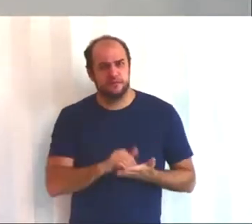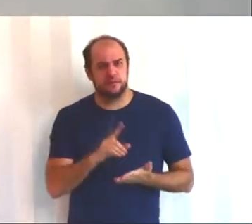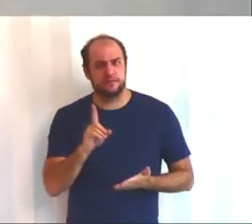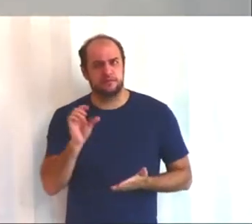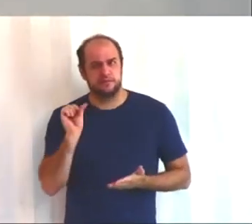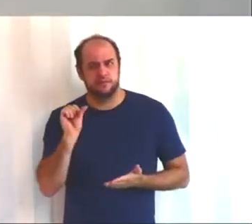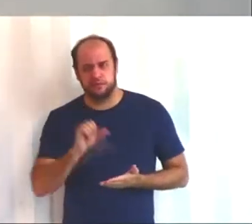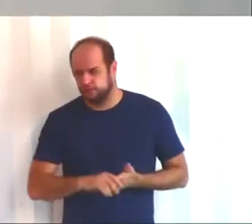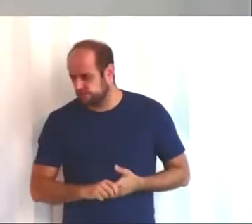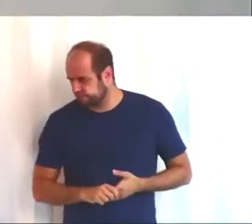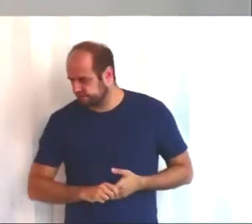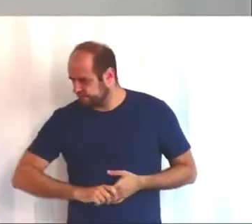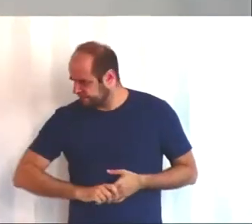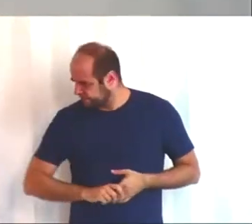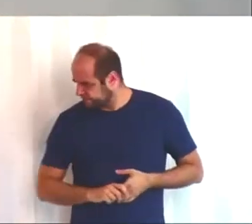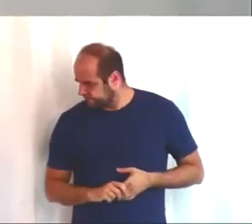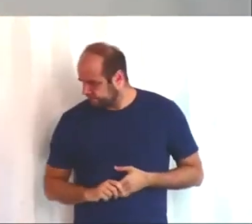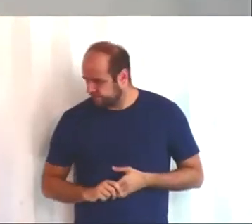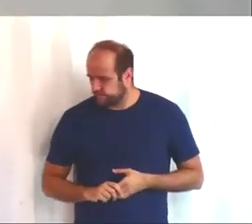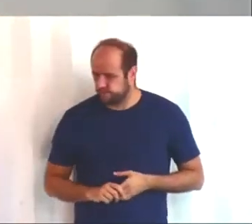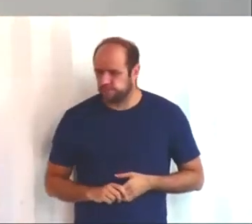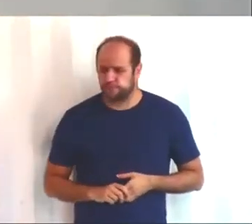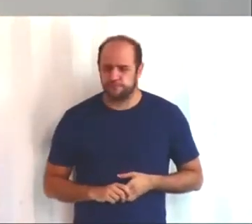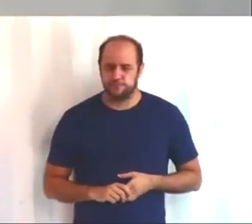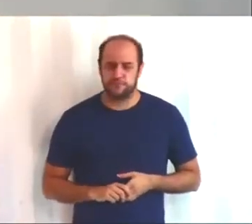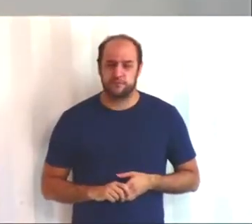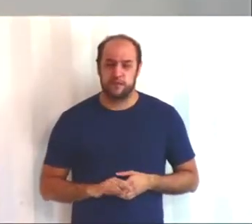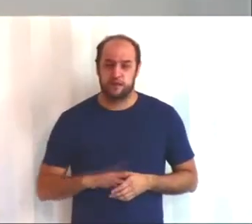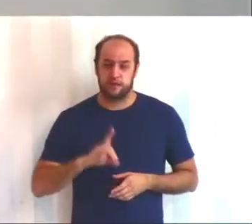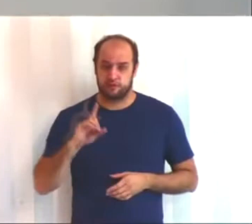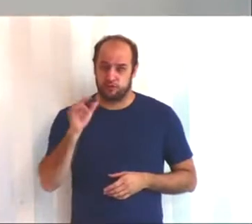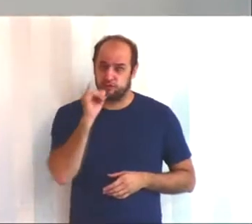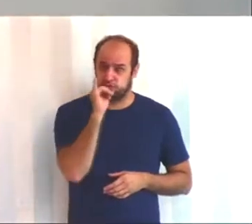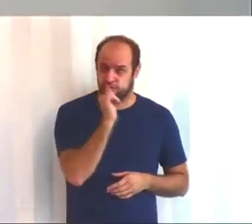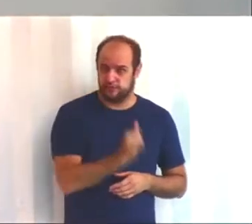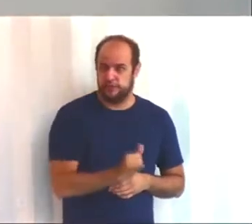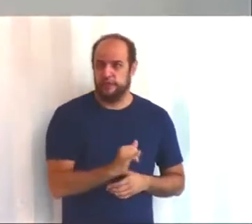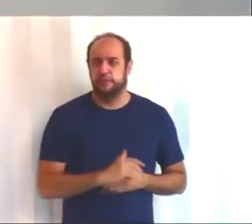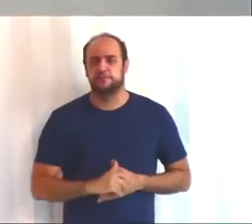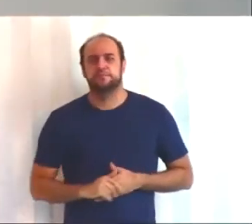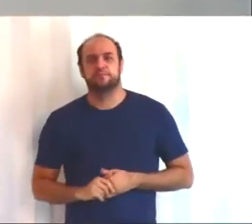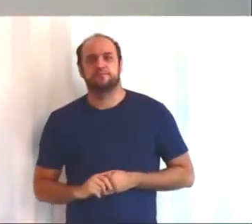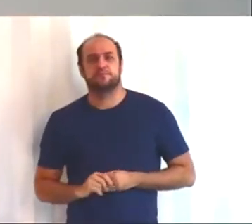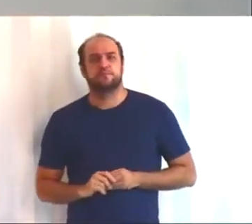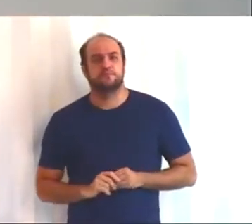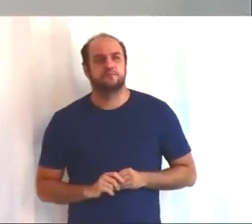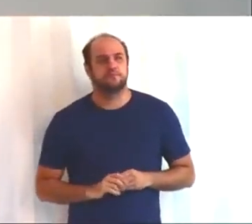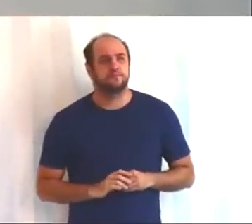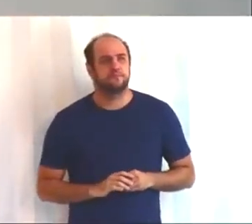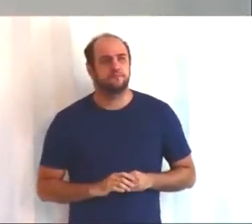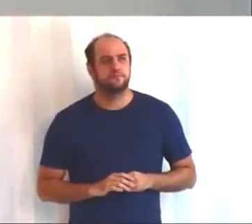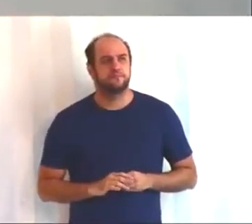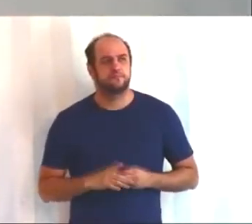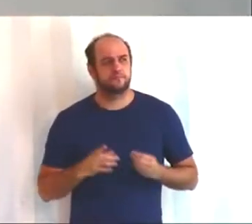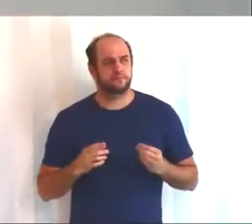Tu, pois, vai precisar de coragem, é mais ou menos isso que Deus está falando, cingir os lombos é isso. Arruma a tua